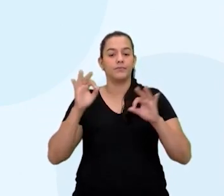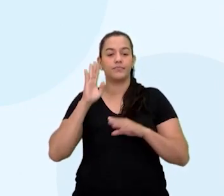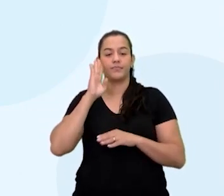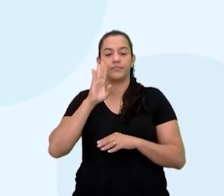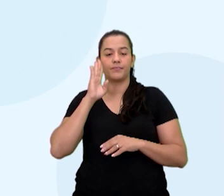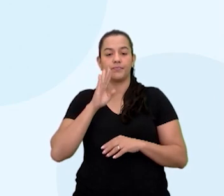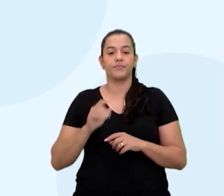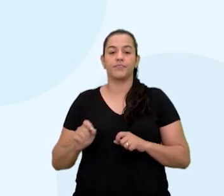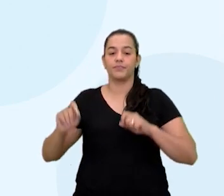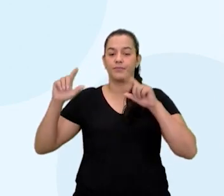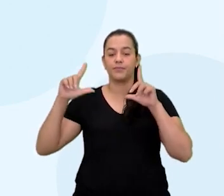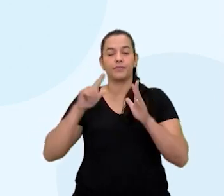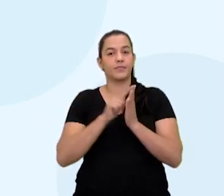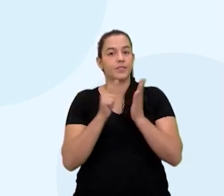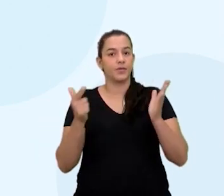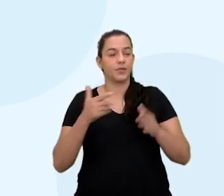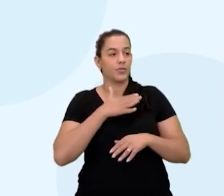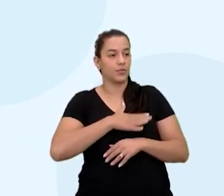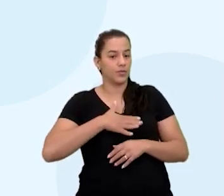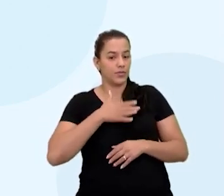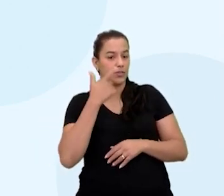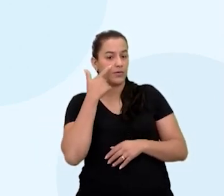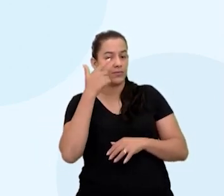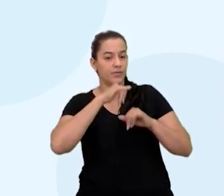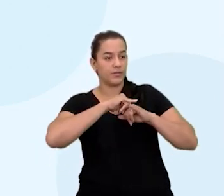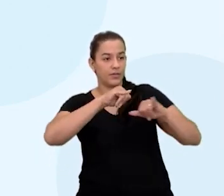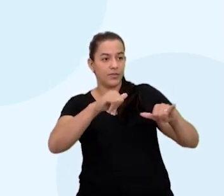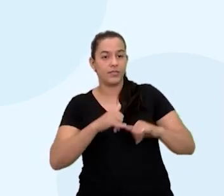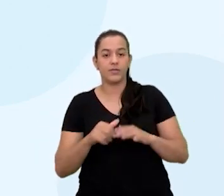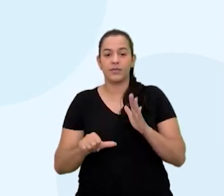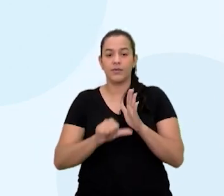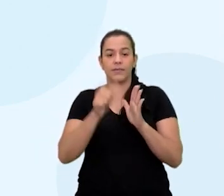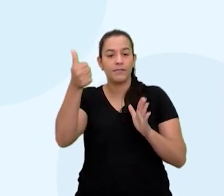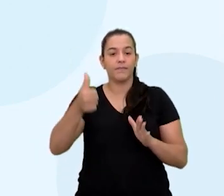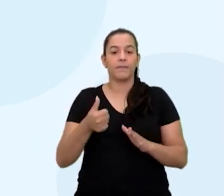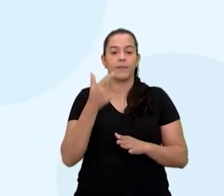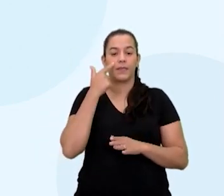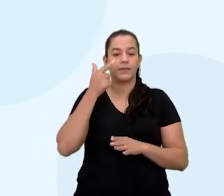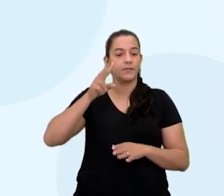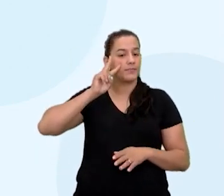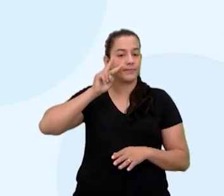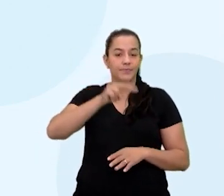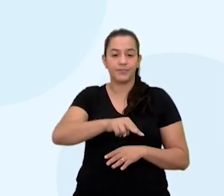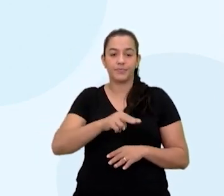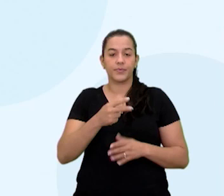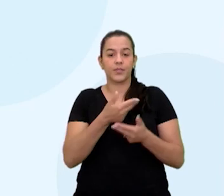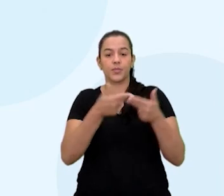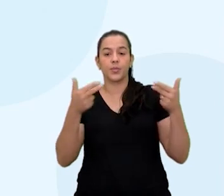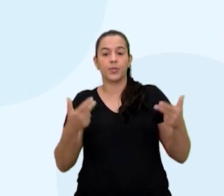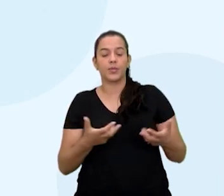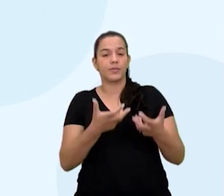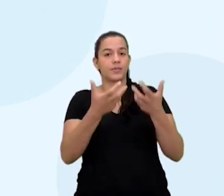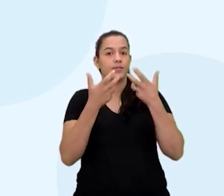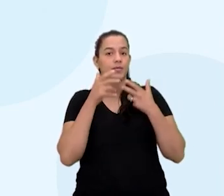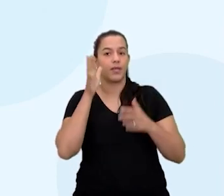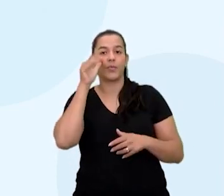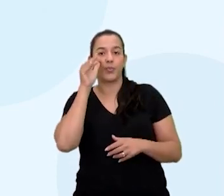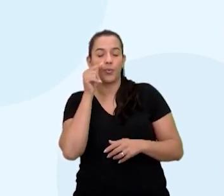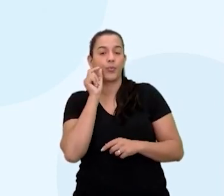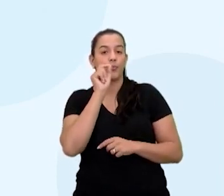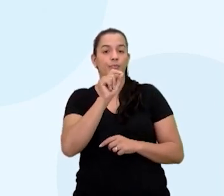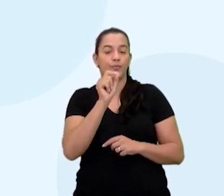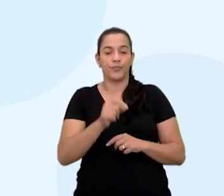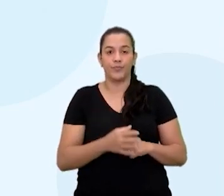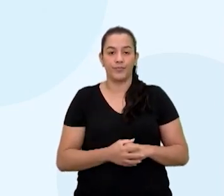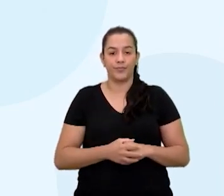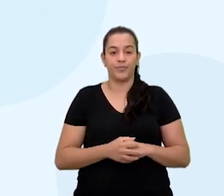eu olhei para o jornal, a primeira coisa que eu vi foi essa notícia? É isso que eu ia falar. Assim, a gente vai o olho em cima daquilo que nos interessa. Verdade. É incrível isso.